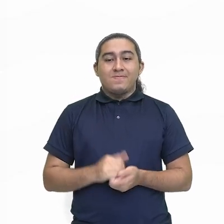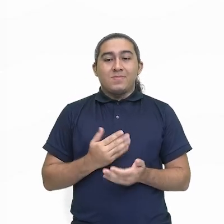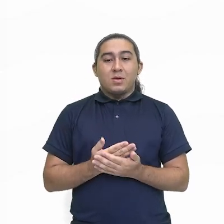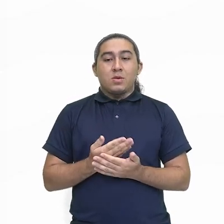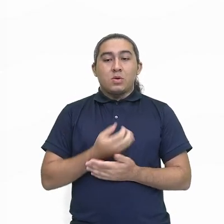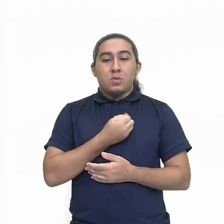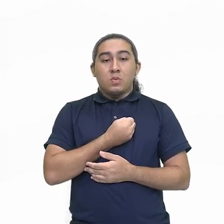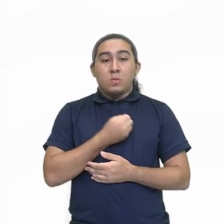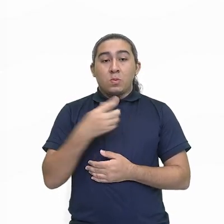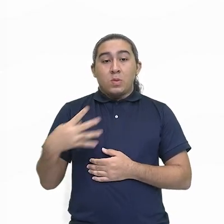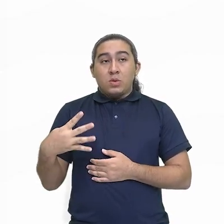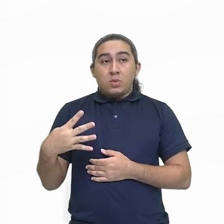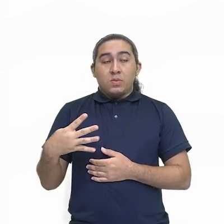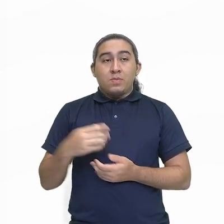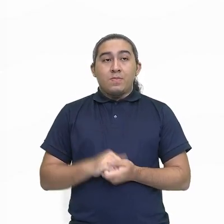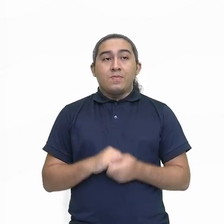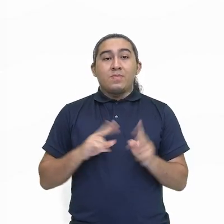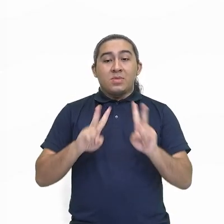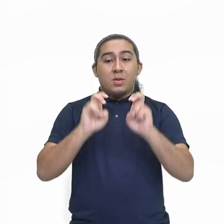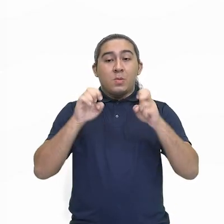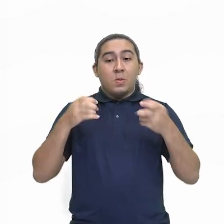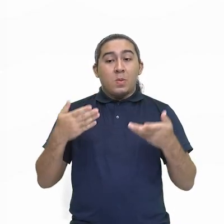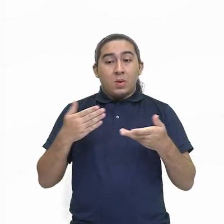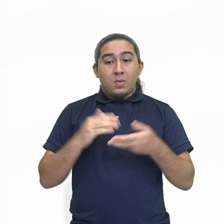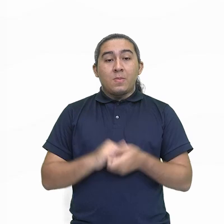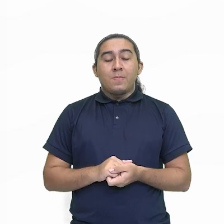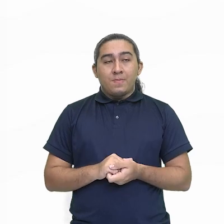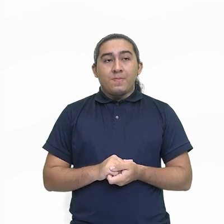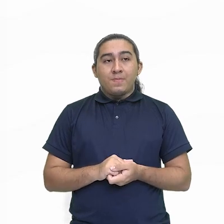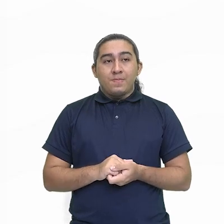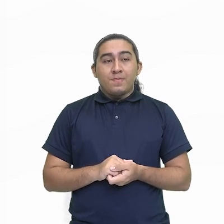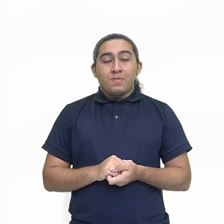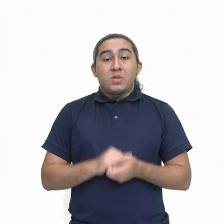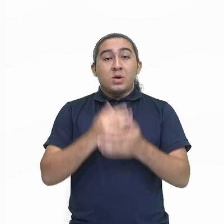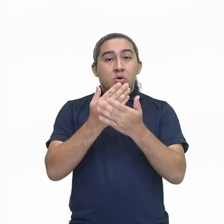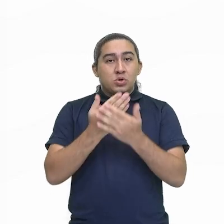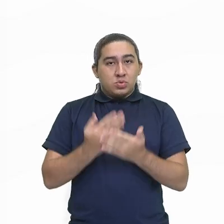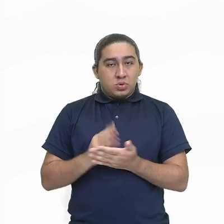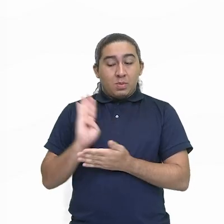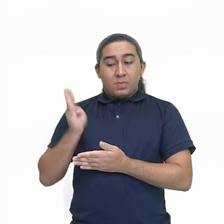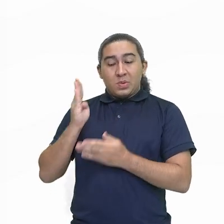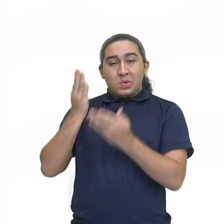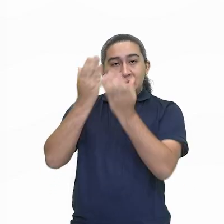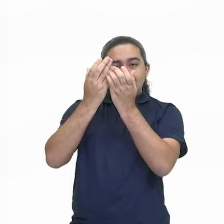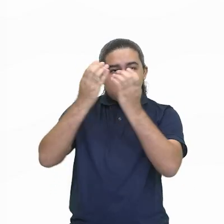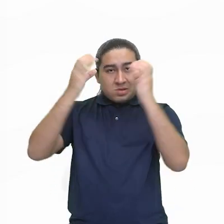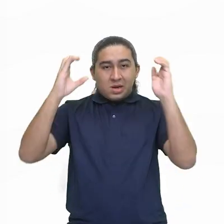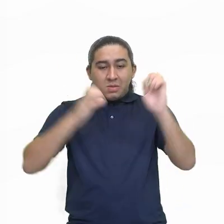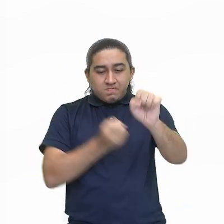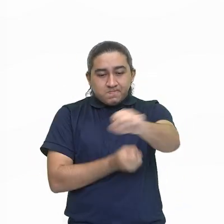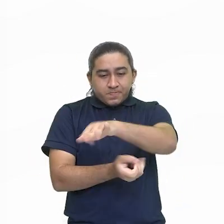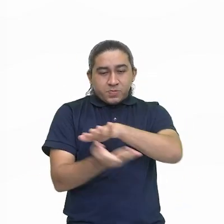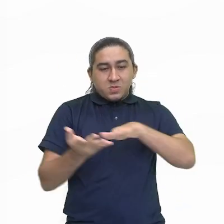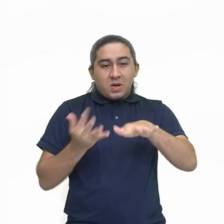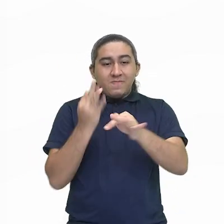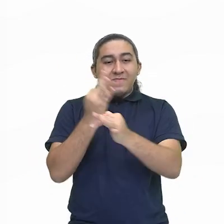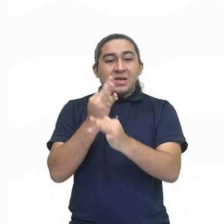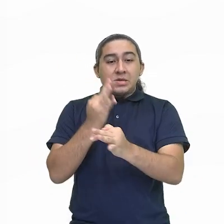Aula de número 4, objeto de conhecimento Astrobiologia, Astrofísica, Evolução